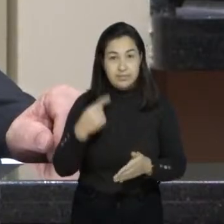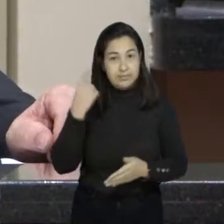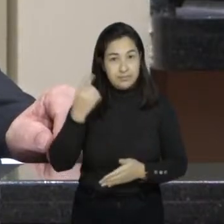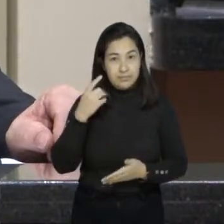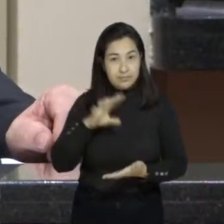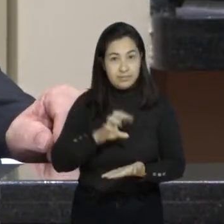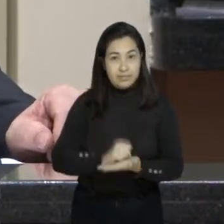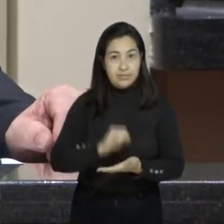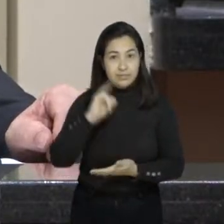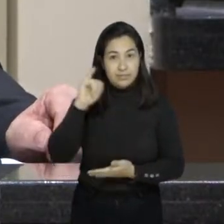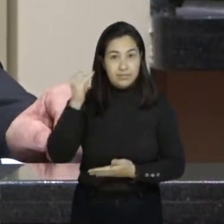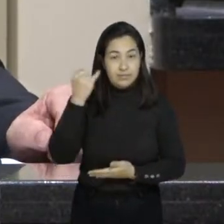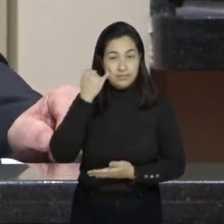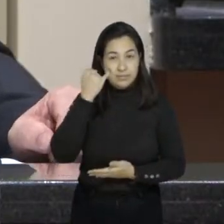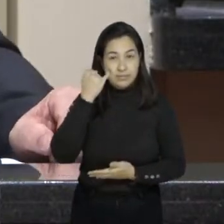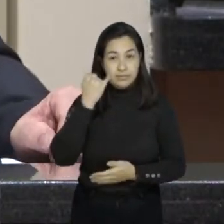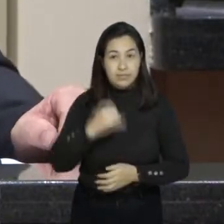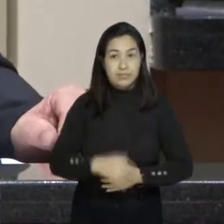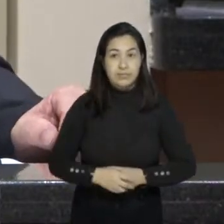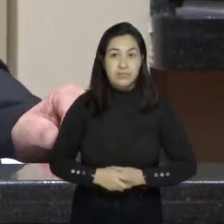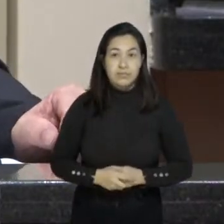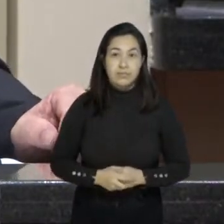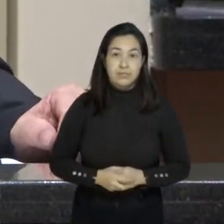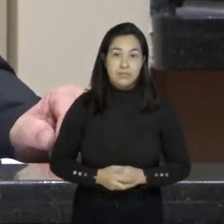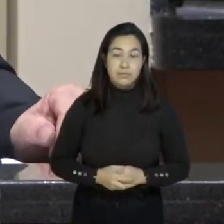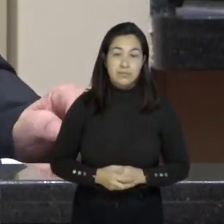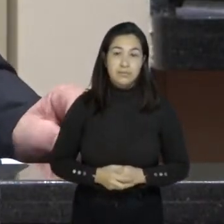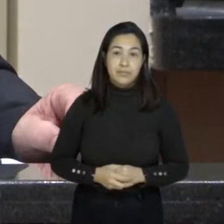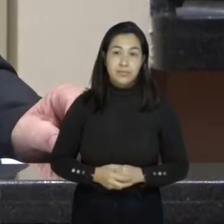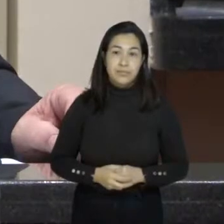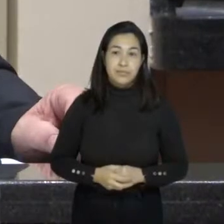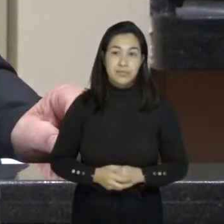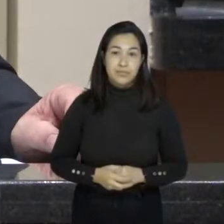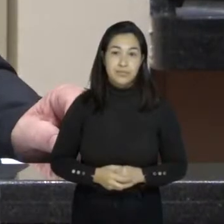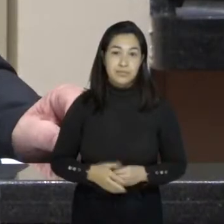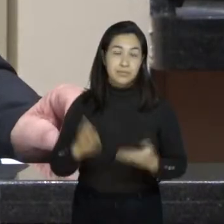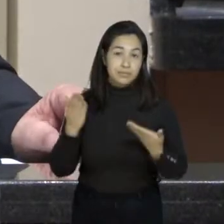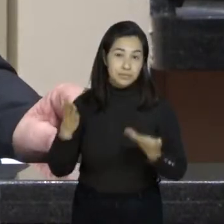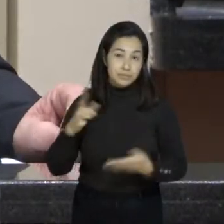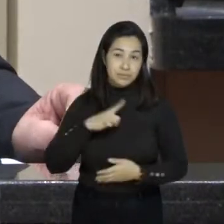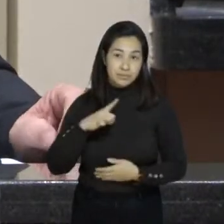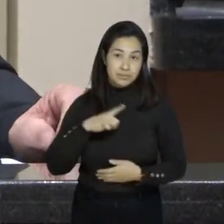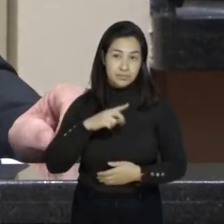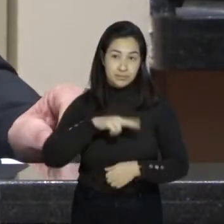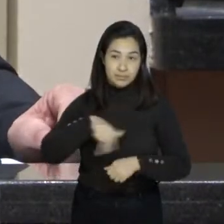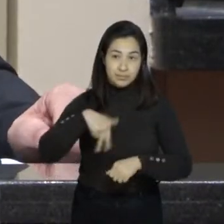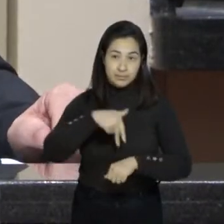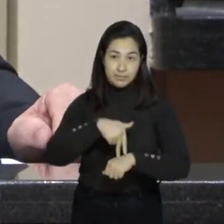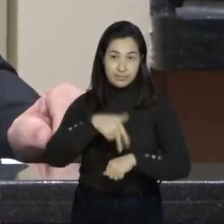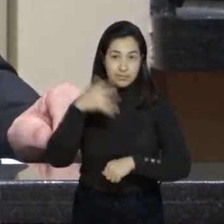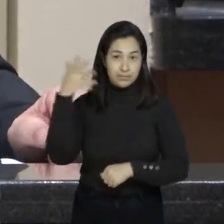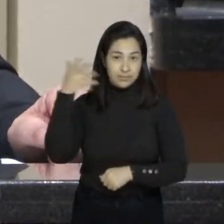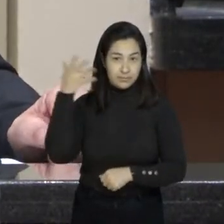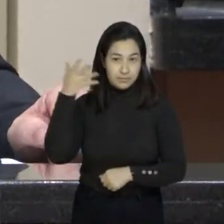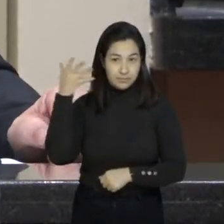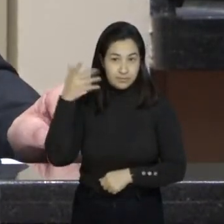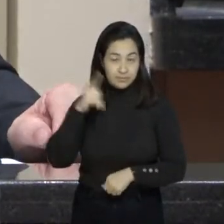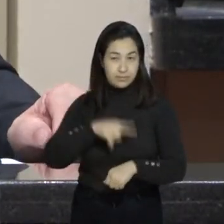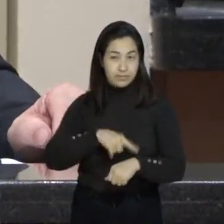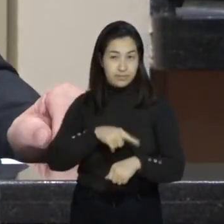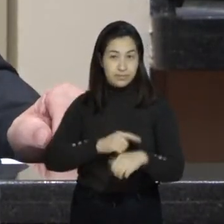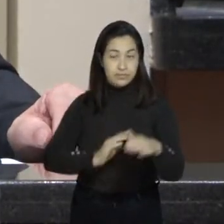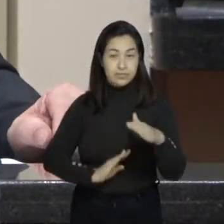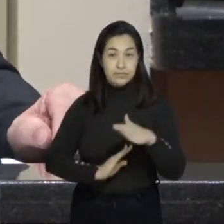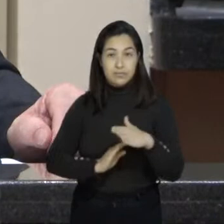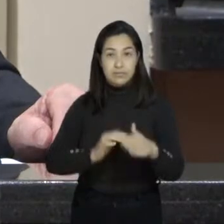José Lopes vossa excelência que fará uso da palavra tem o tempo